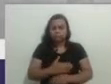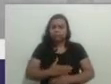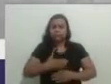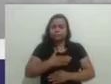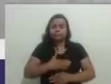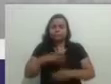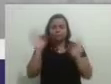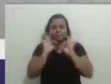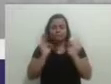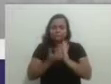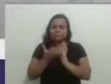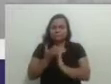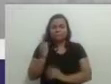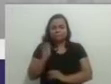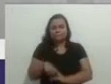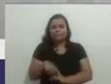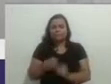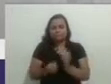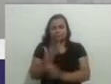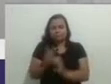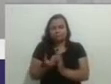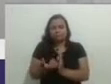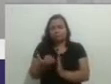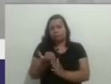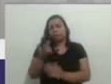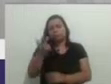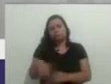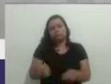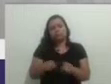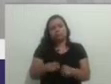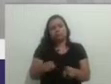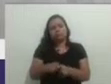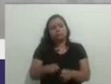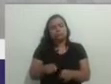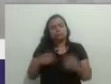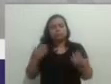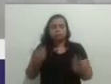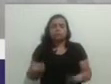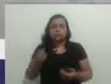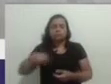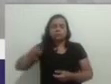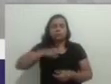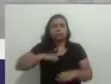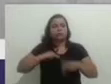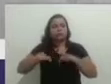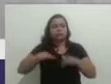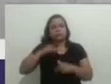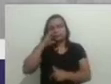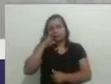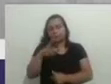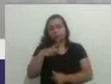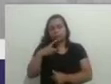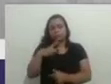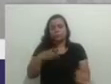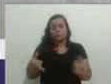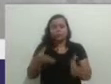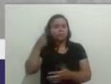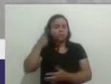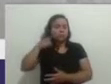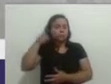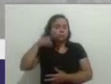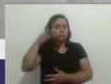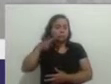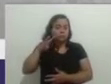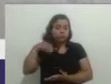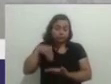é mais feliz e a gente produz mais também então a gente trabalhou bastante ali naqueles três dias no final do terceiro